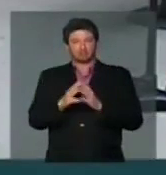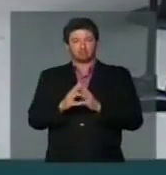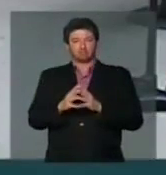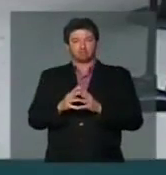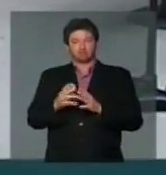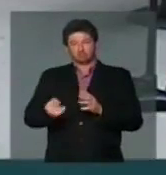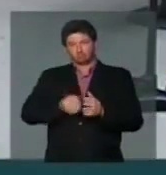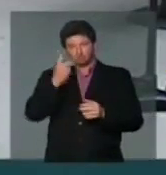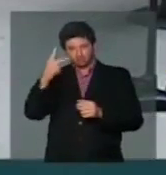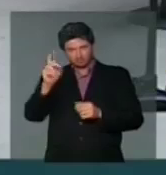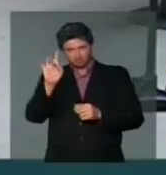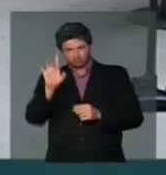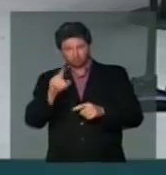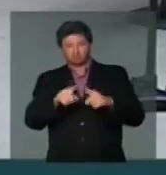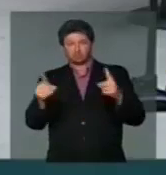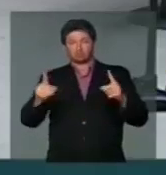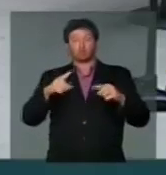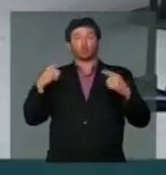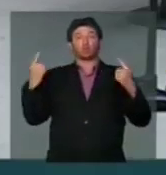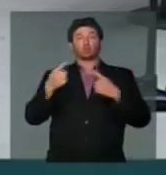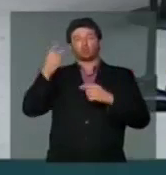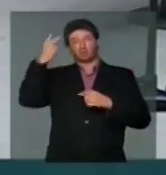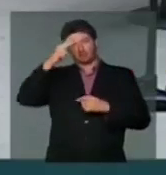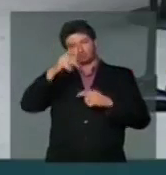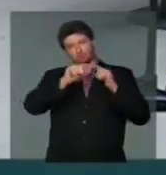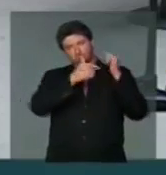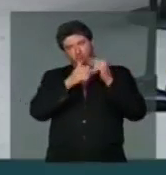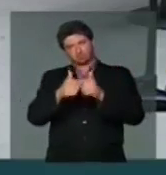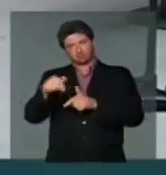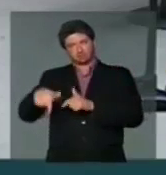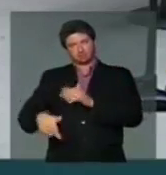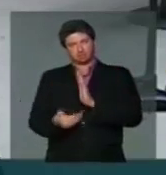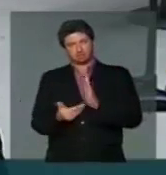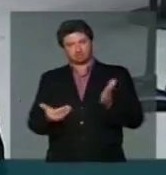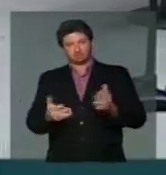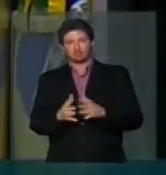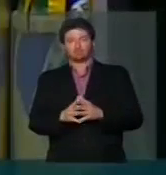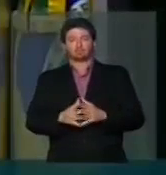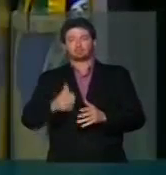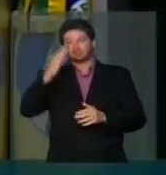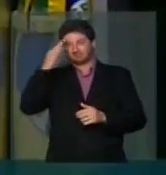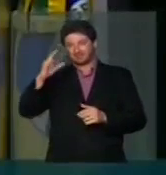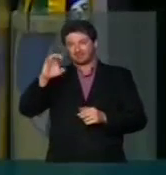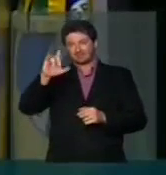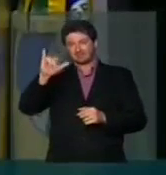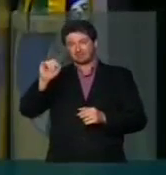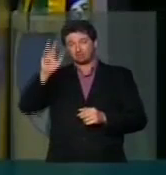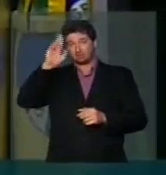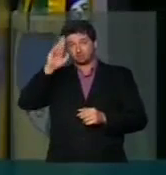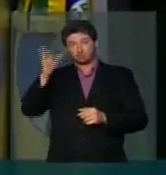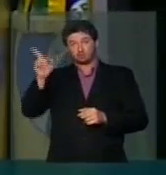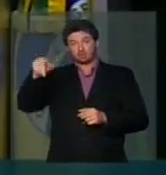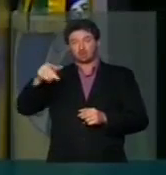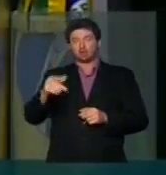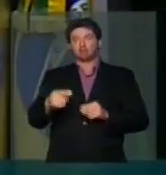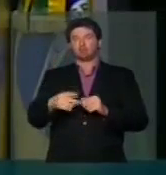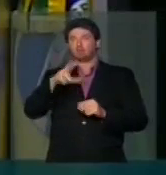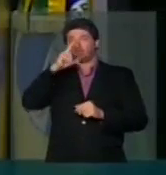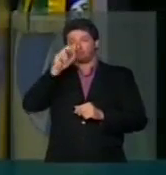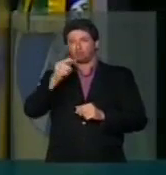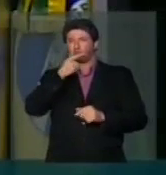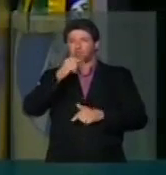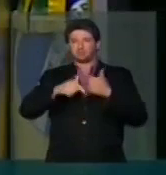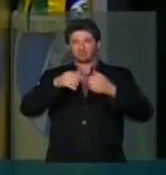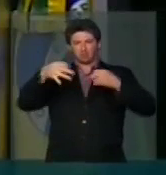esse pronunciamento, mas por toda a trajetória aqui na Câmara dos Deputados. Muito obrigado, deputado Célio. Você é uma das figuras mais expressivas, homem